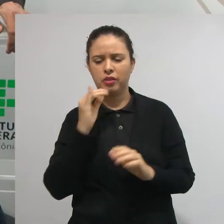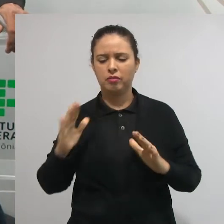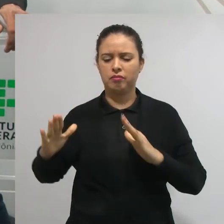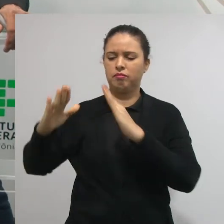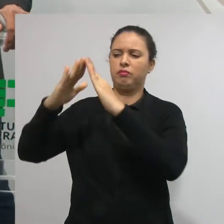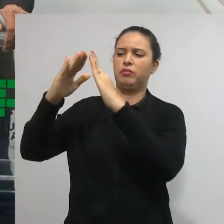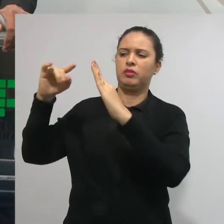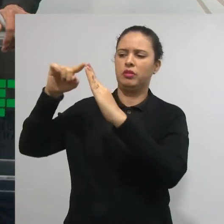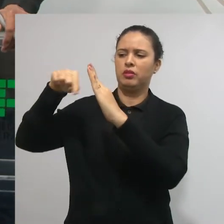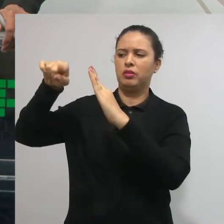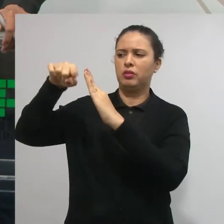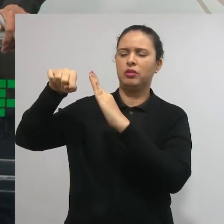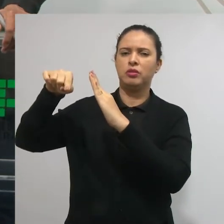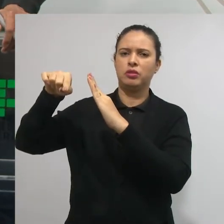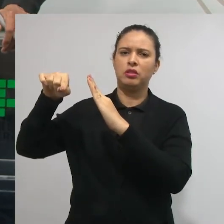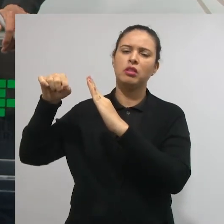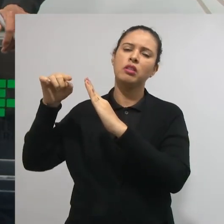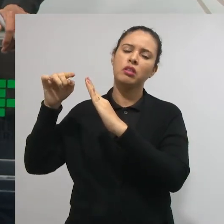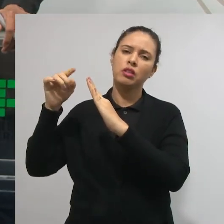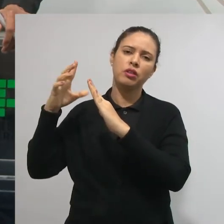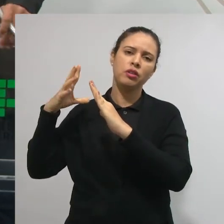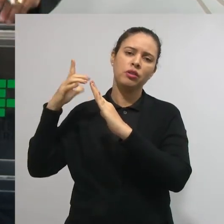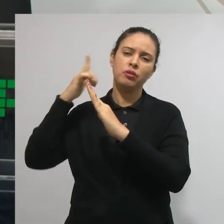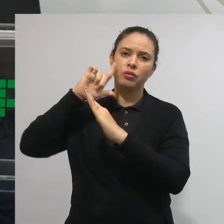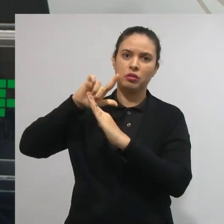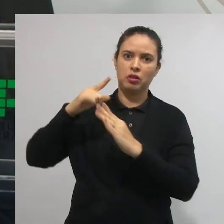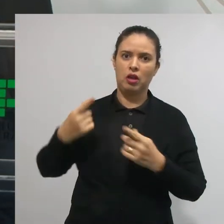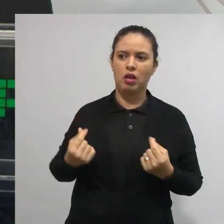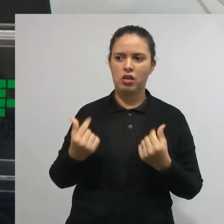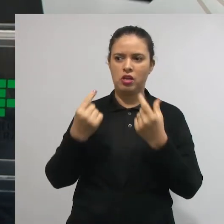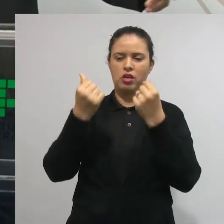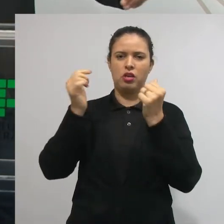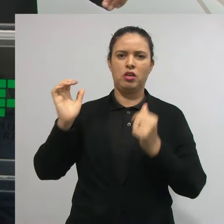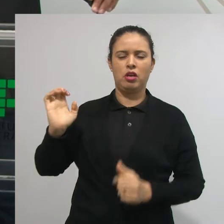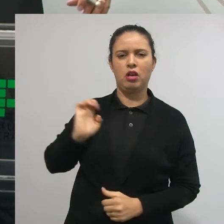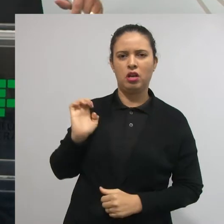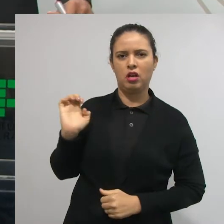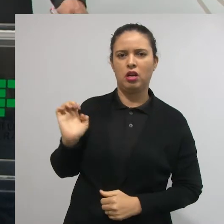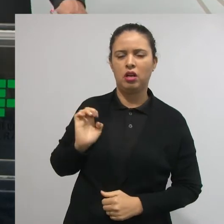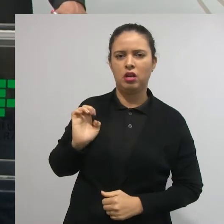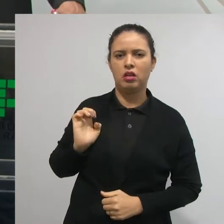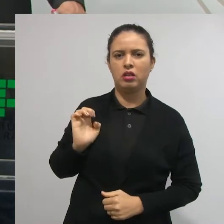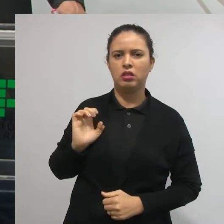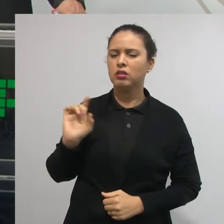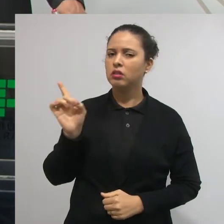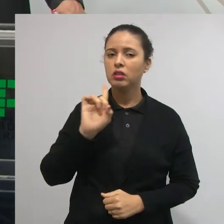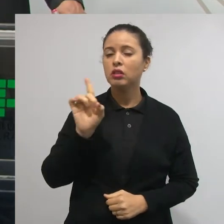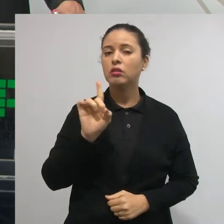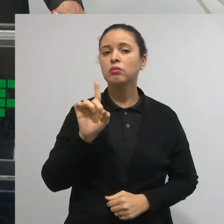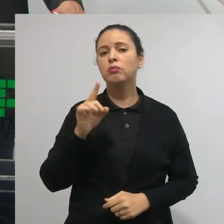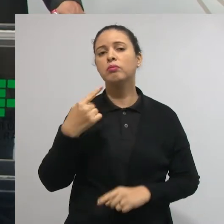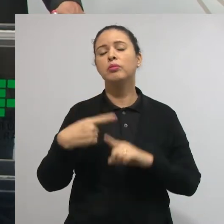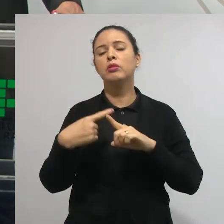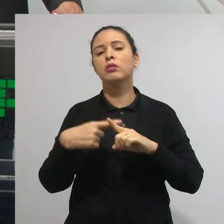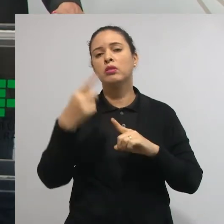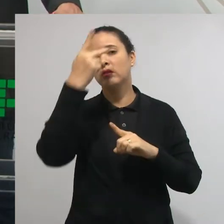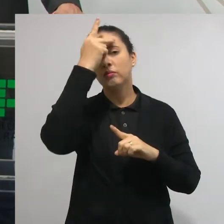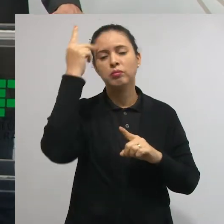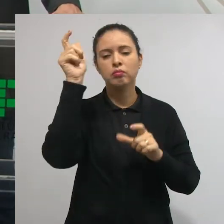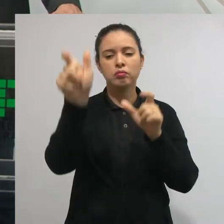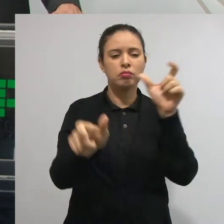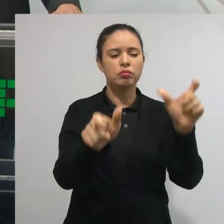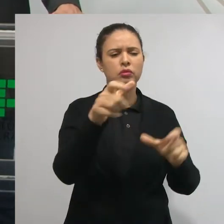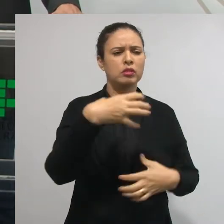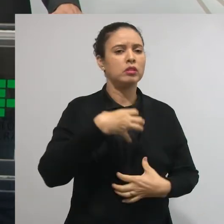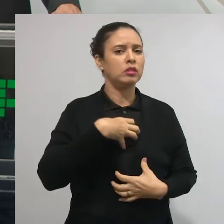alto nível aqui, ela tinha que ser uma pessoa rica, milionária. Não. As pessoas podem se sentir autorrealizadas com